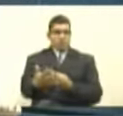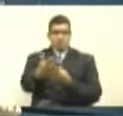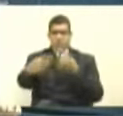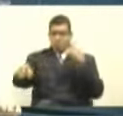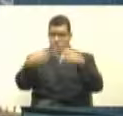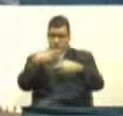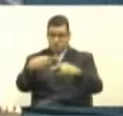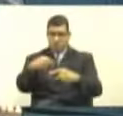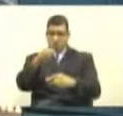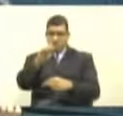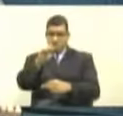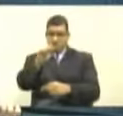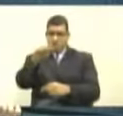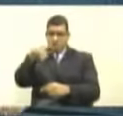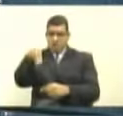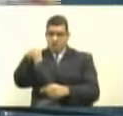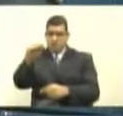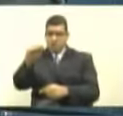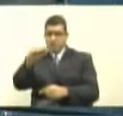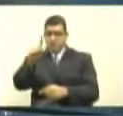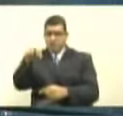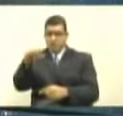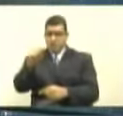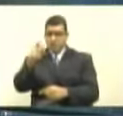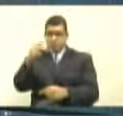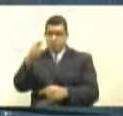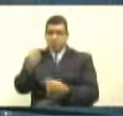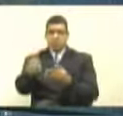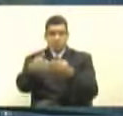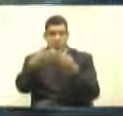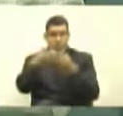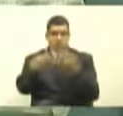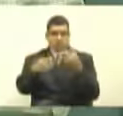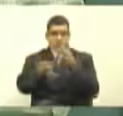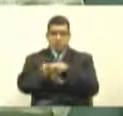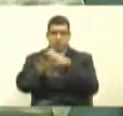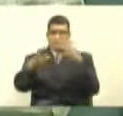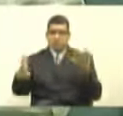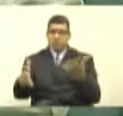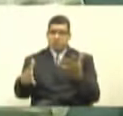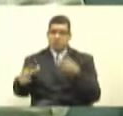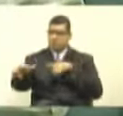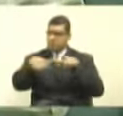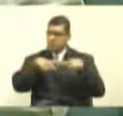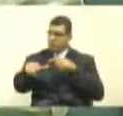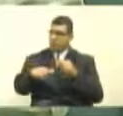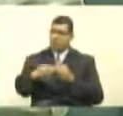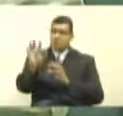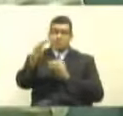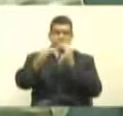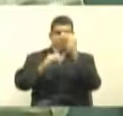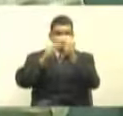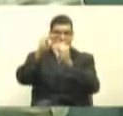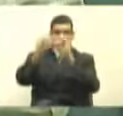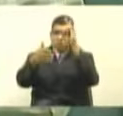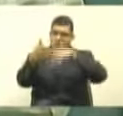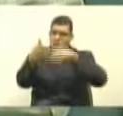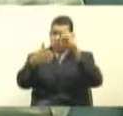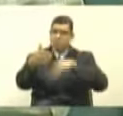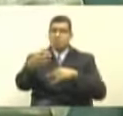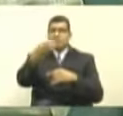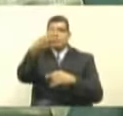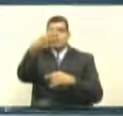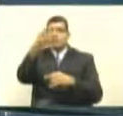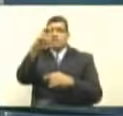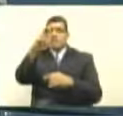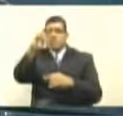PGE. A PGE pediu a sua exclusão do feito, num processo de 35